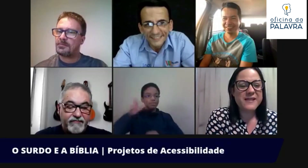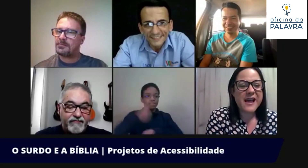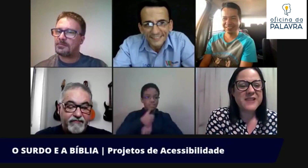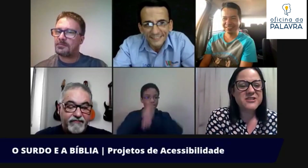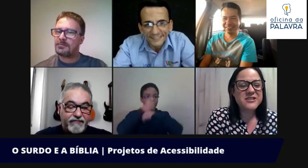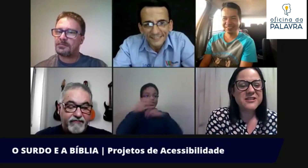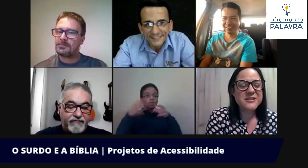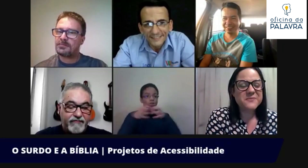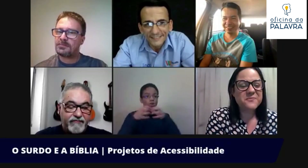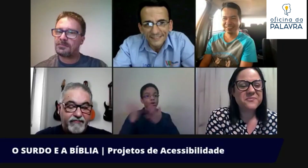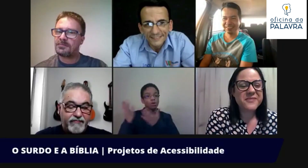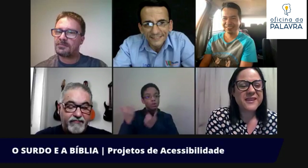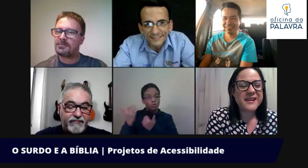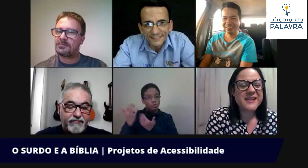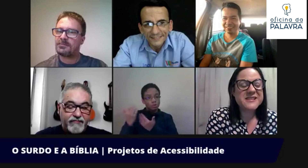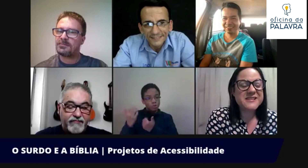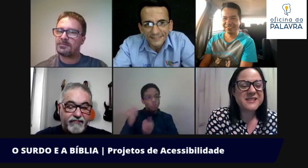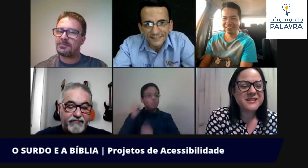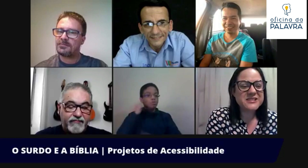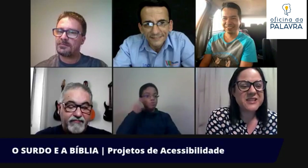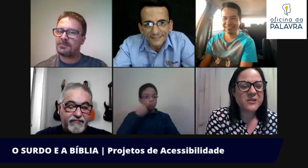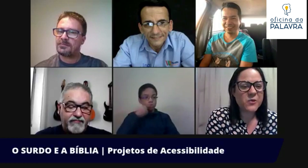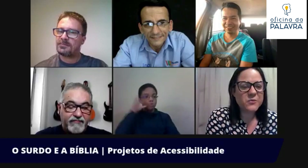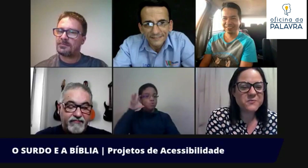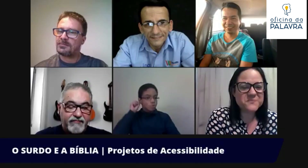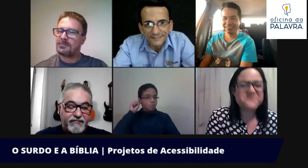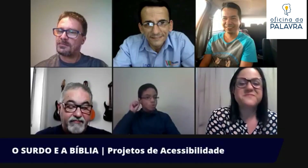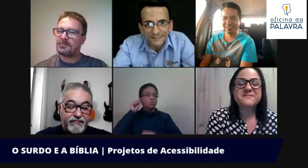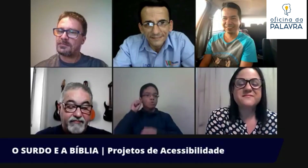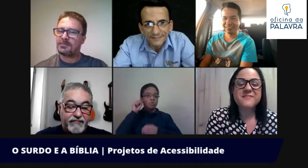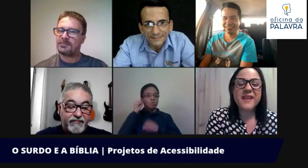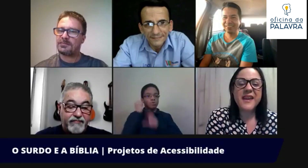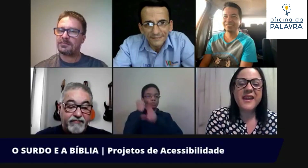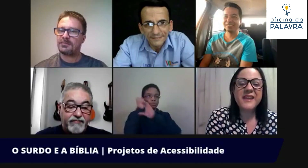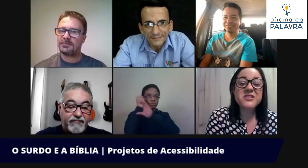na comunidade cristã Shalom,